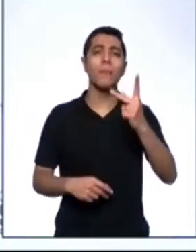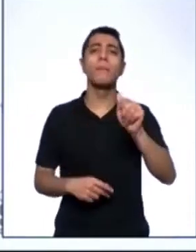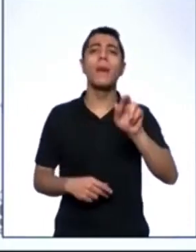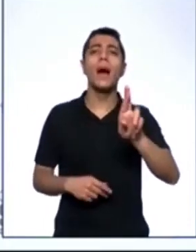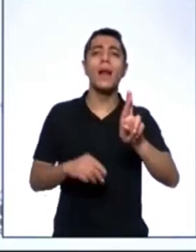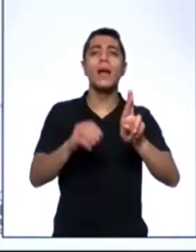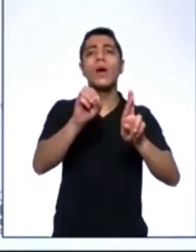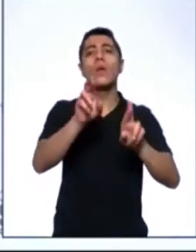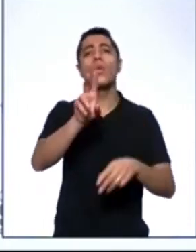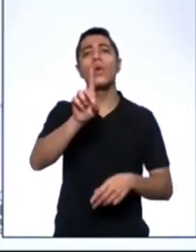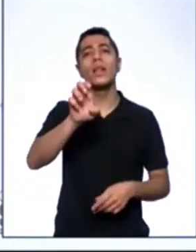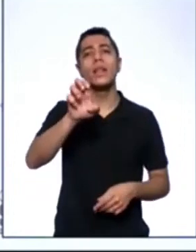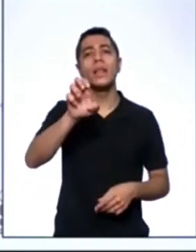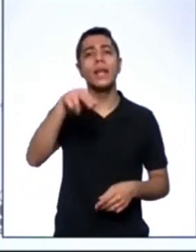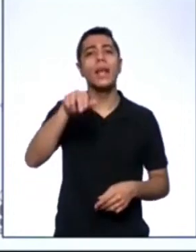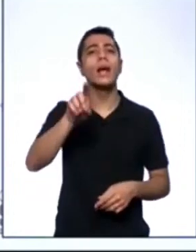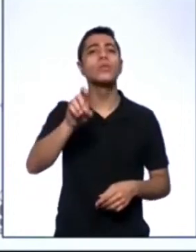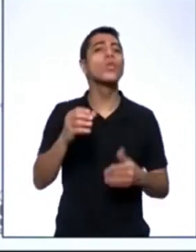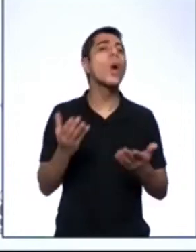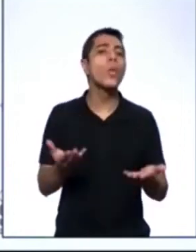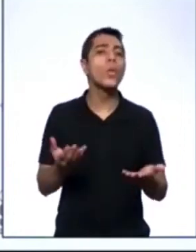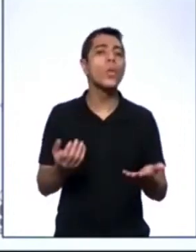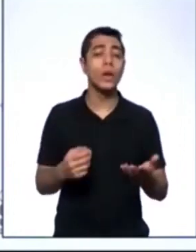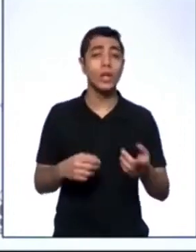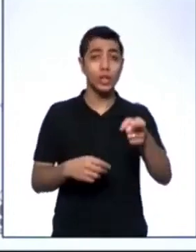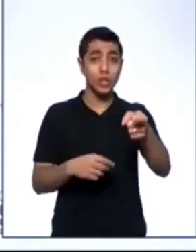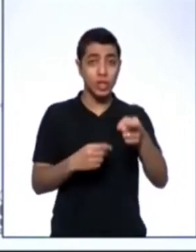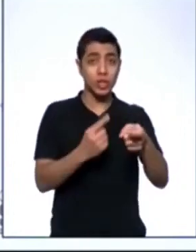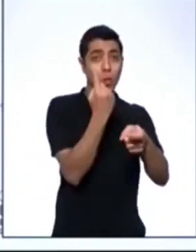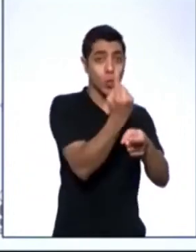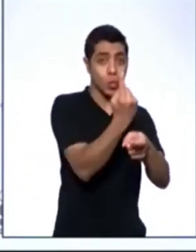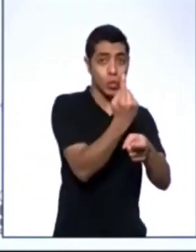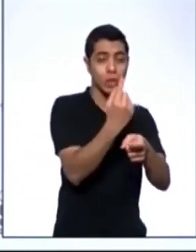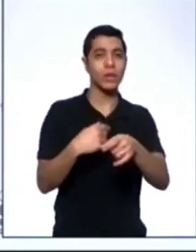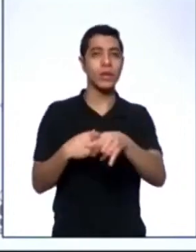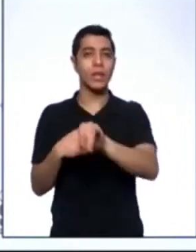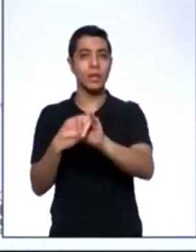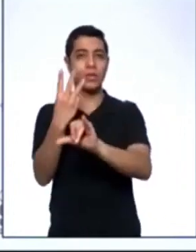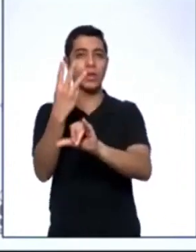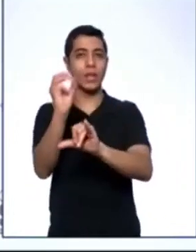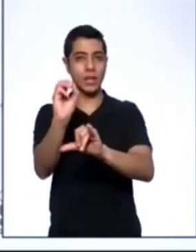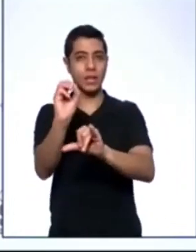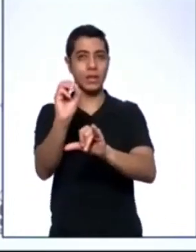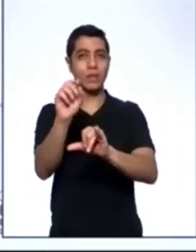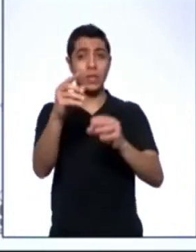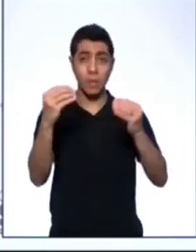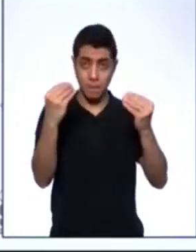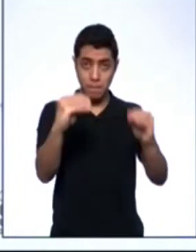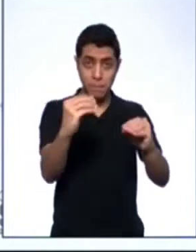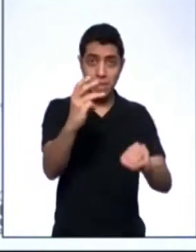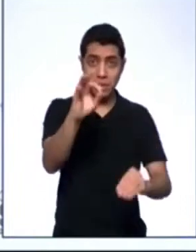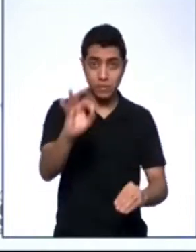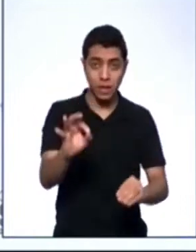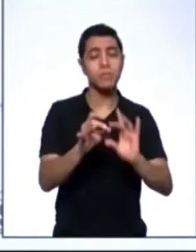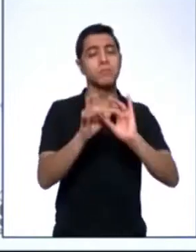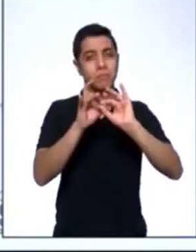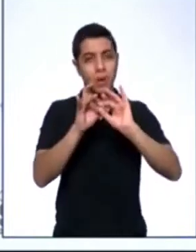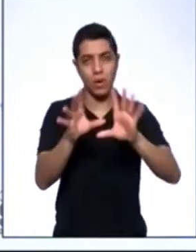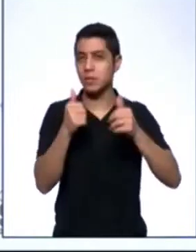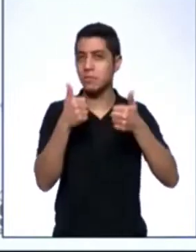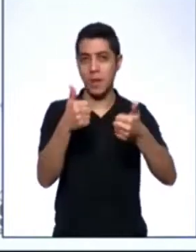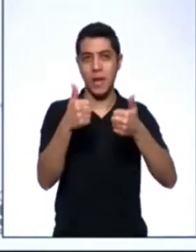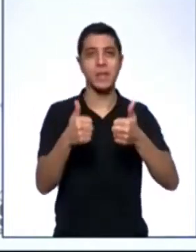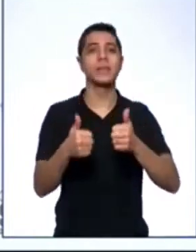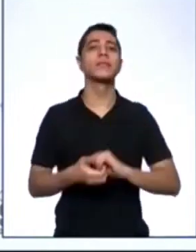esse Uno x 30 não Y pode colocar voce infrator trinta por cento pode pode colocar a 30 tudo